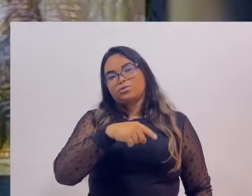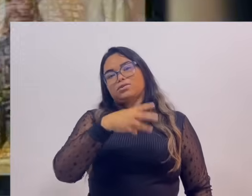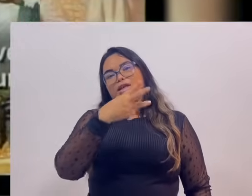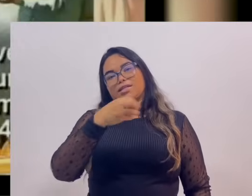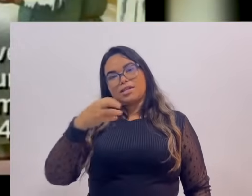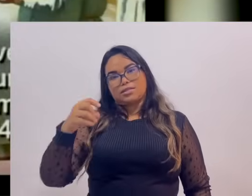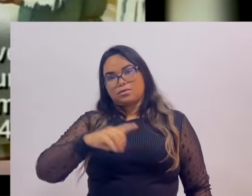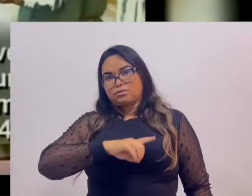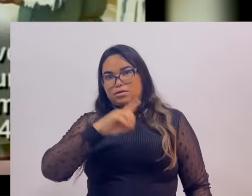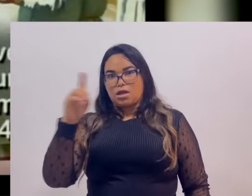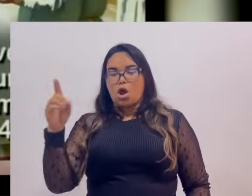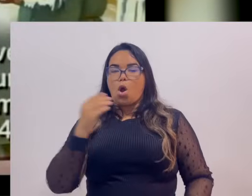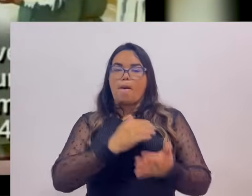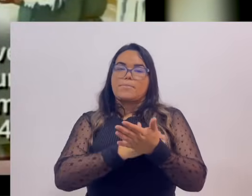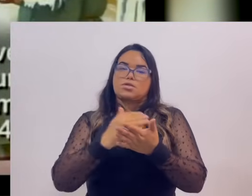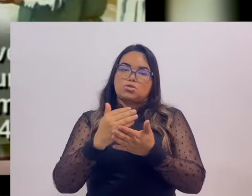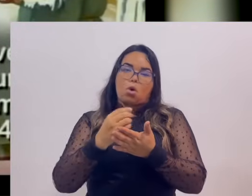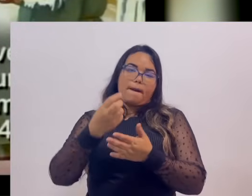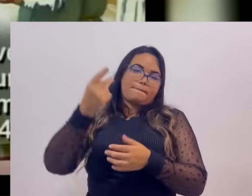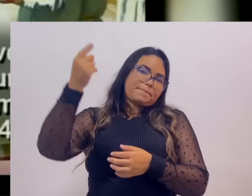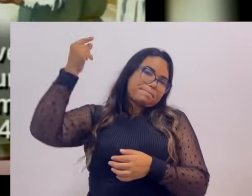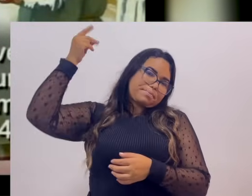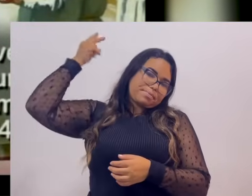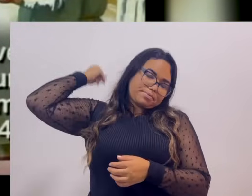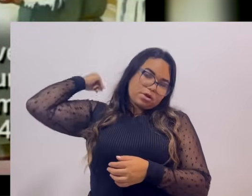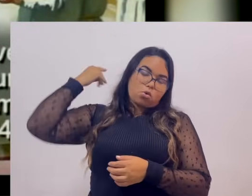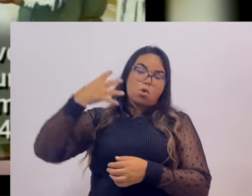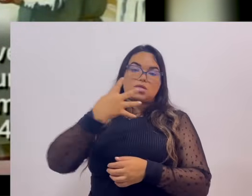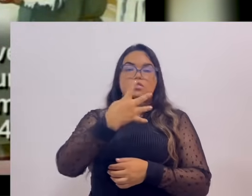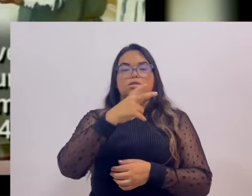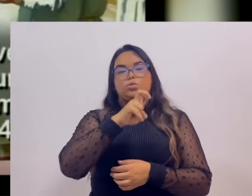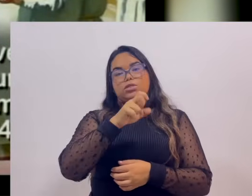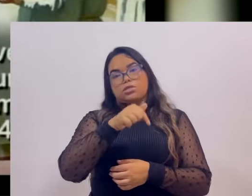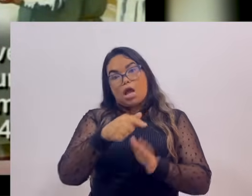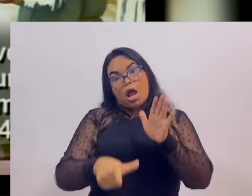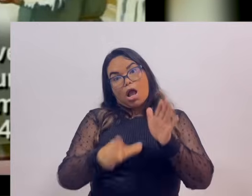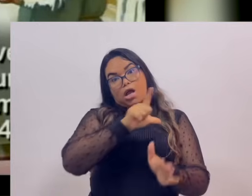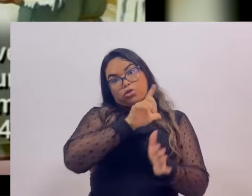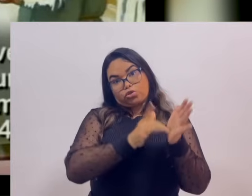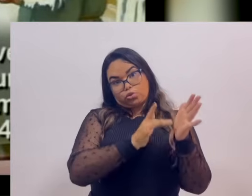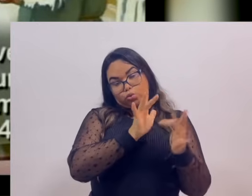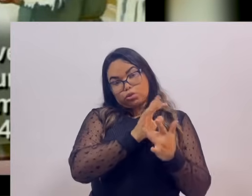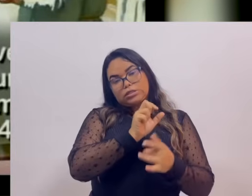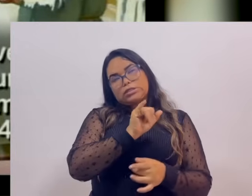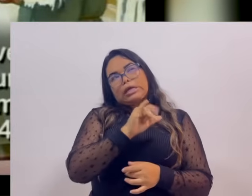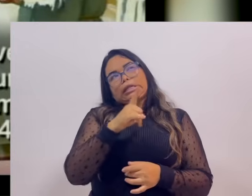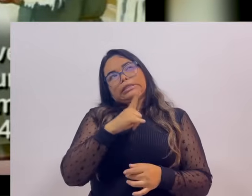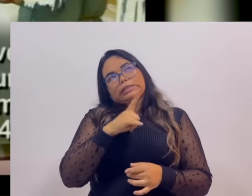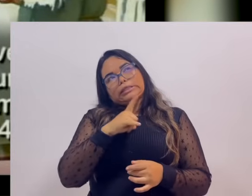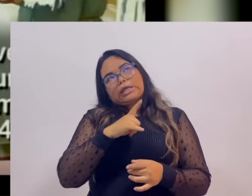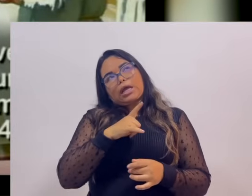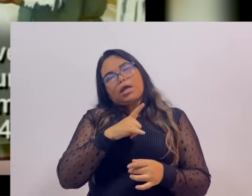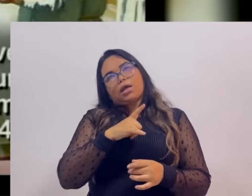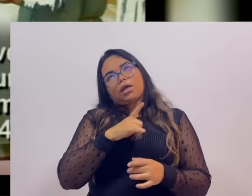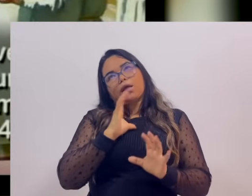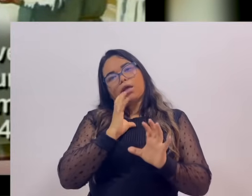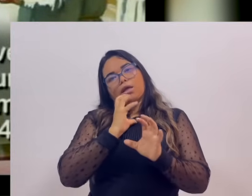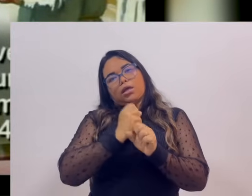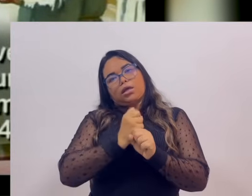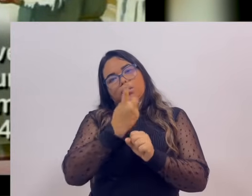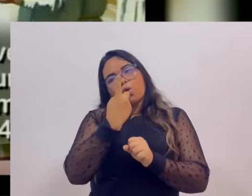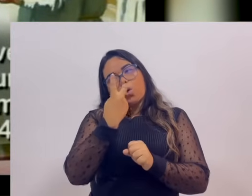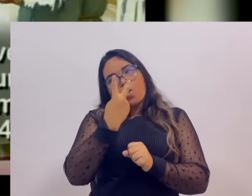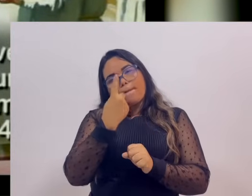os dois mil e trezentos dias tem um tempo específico começa em 457 a.C.